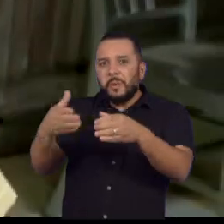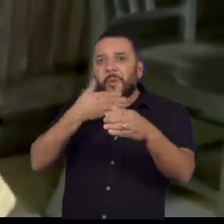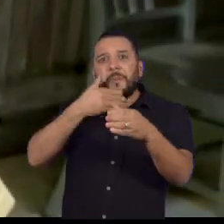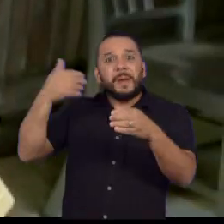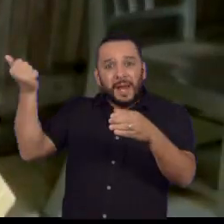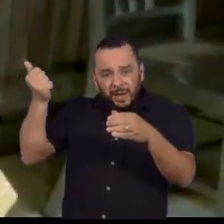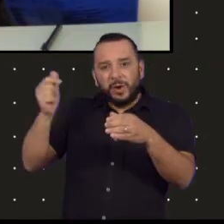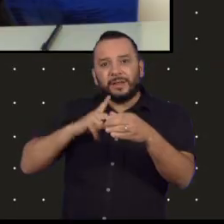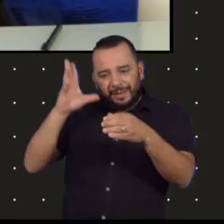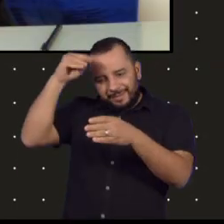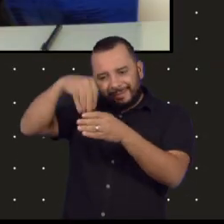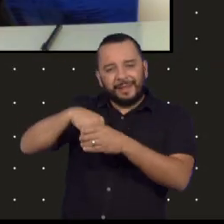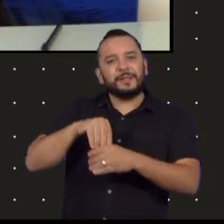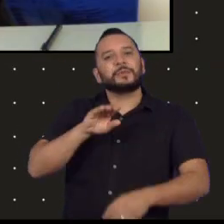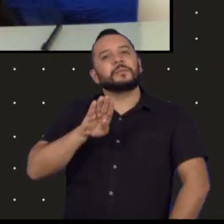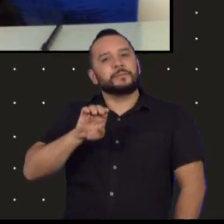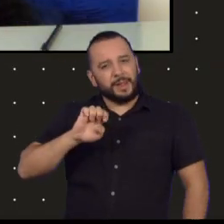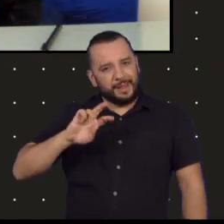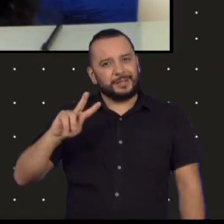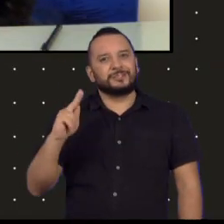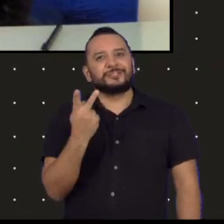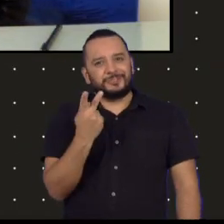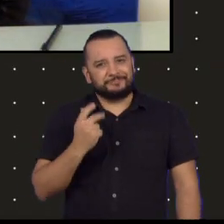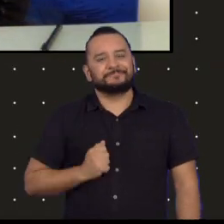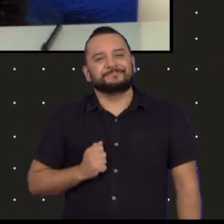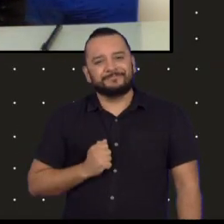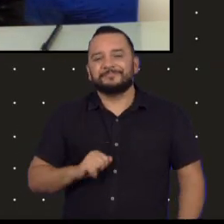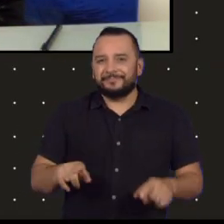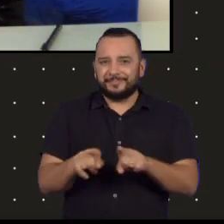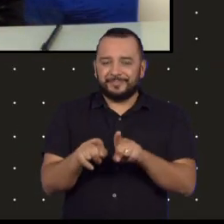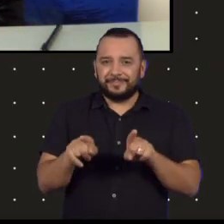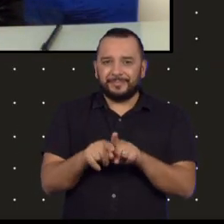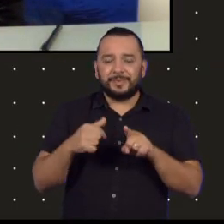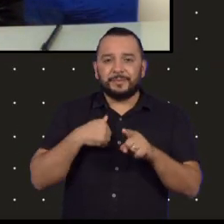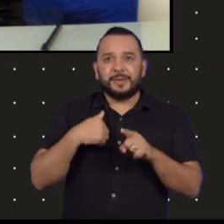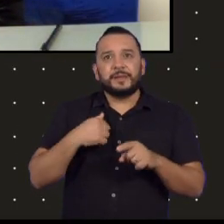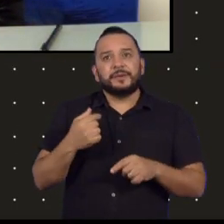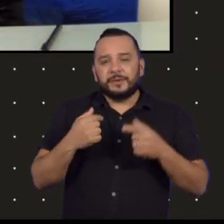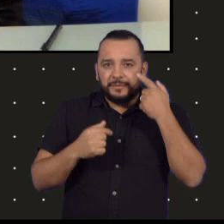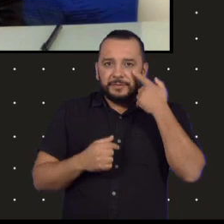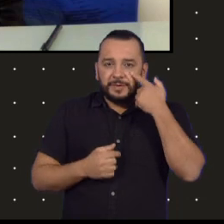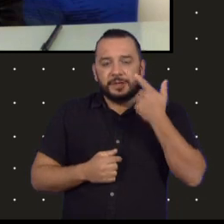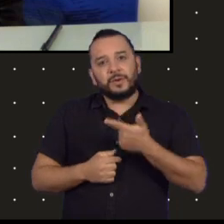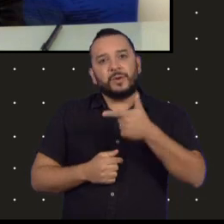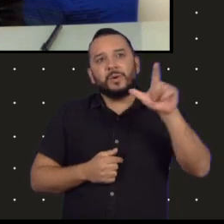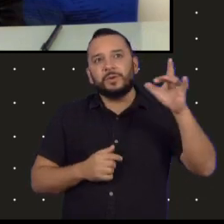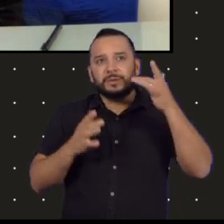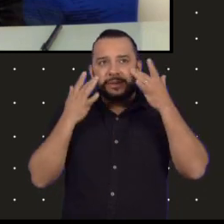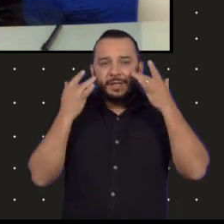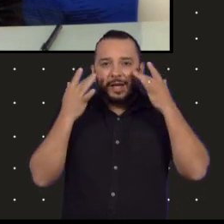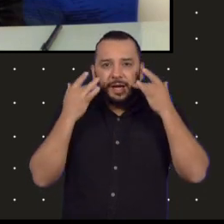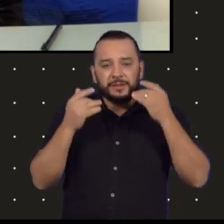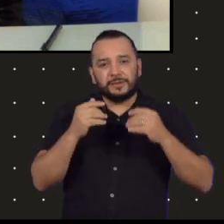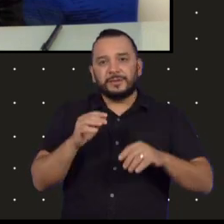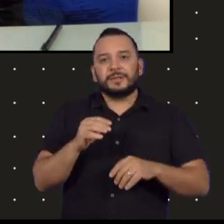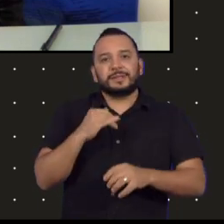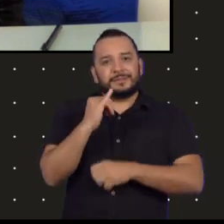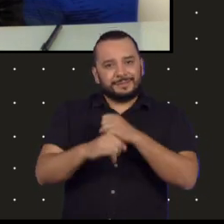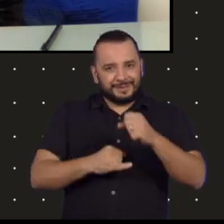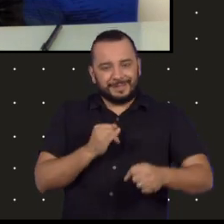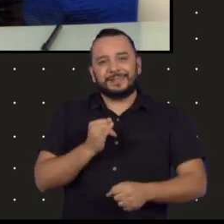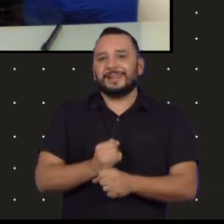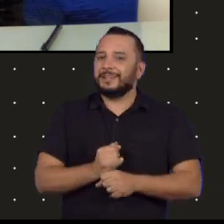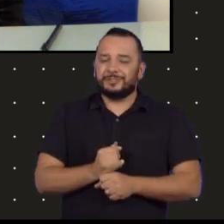também, porque acabei de vê-la também no espetáculo via internet, e